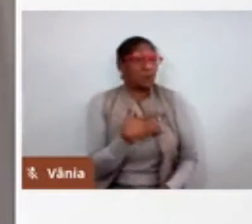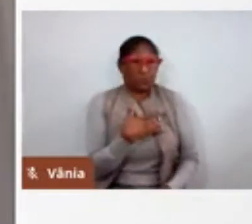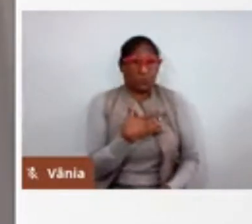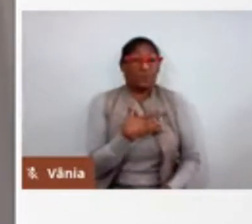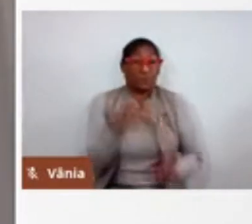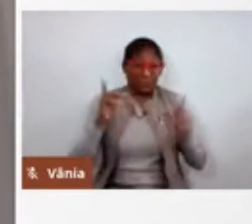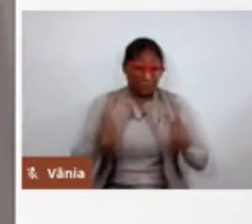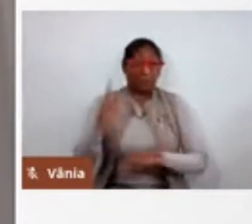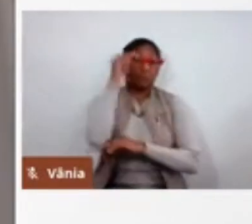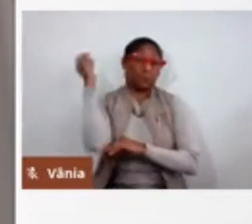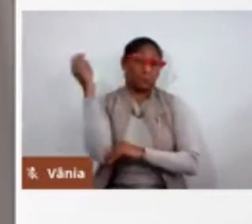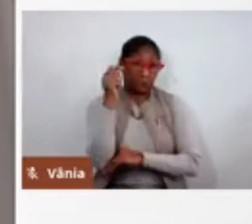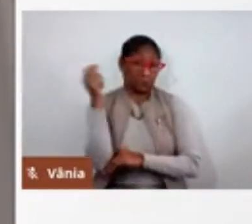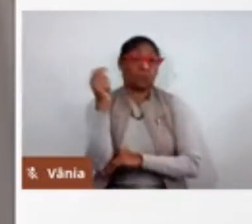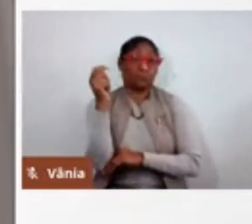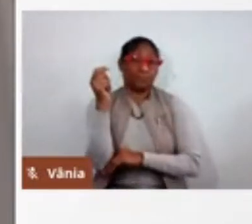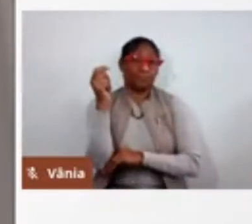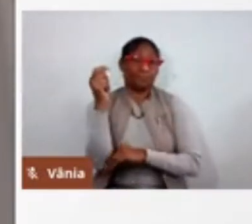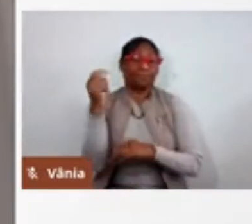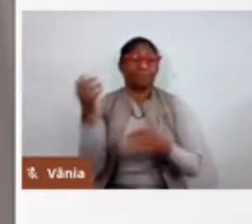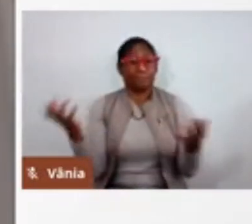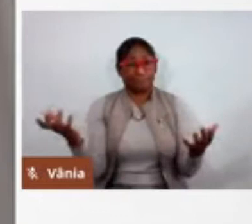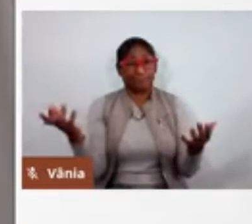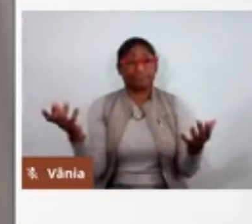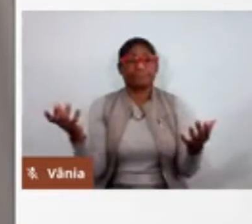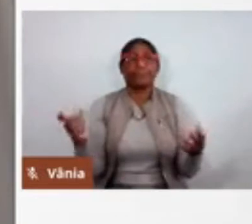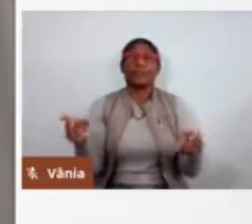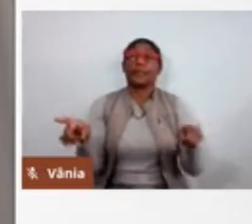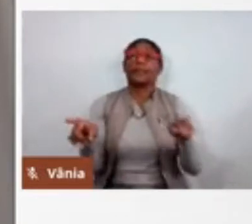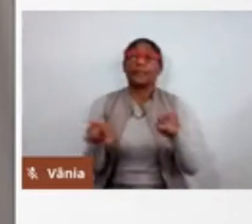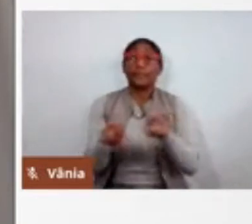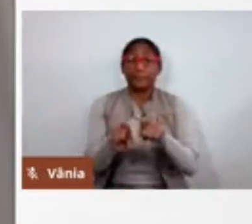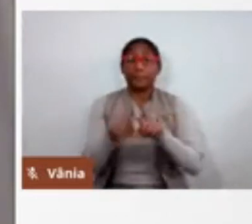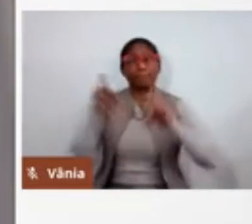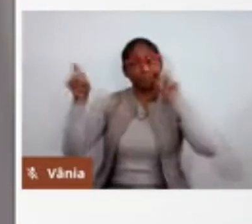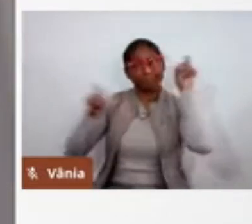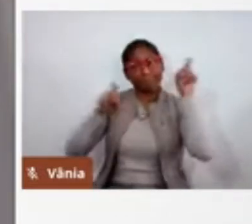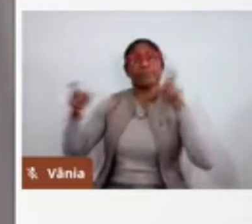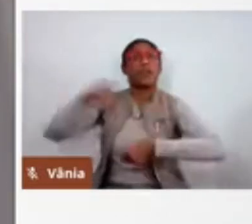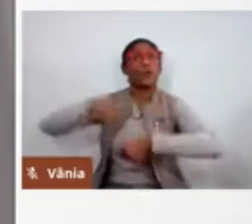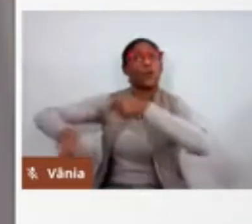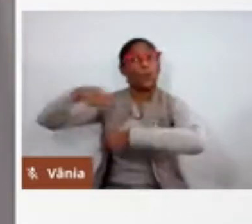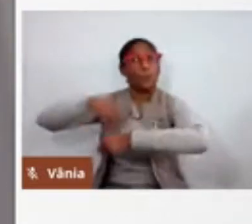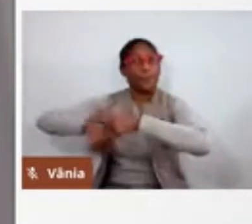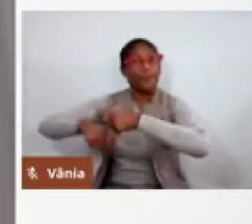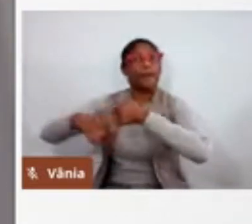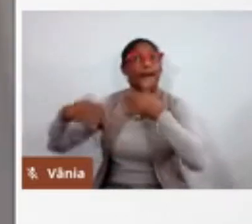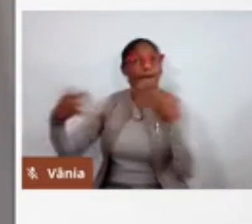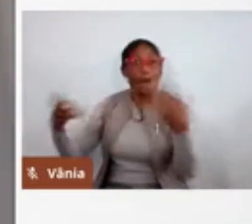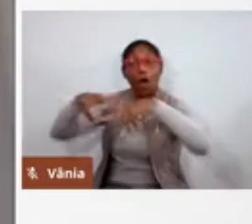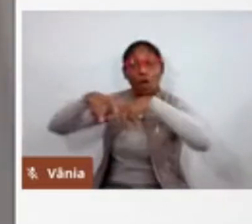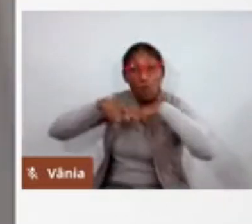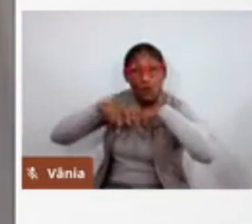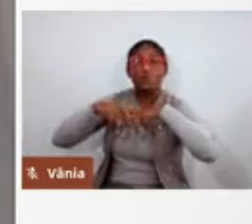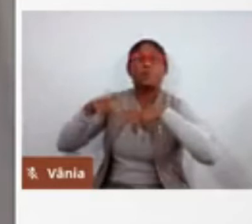menor impacto possível na economia. Por isso que nós temos feito a revisão